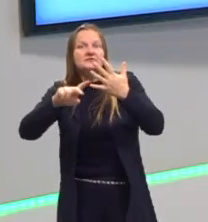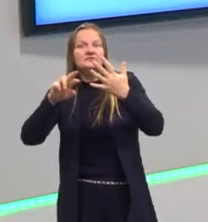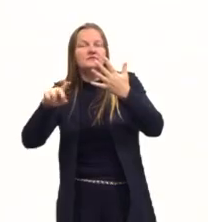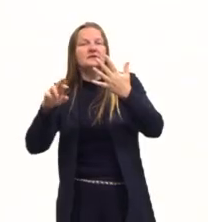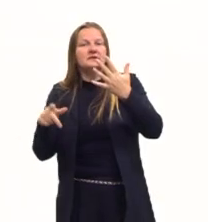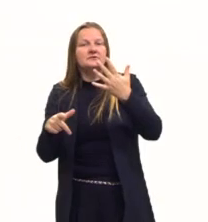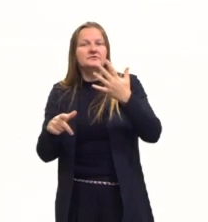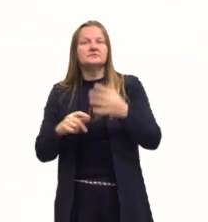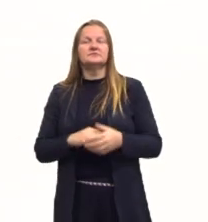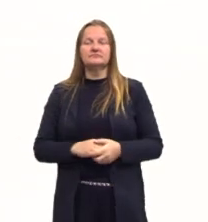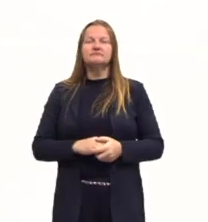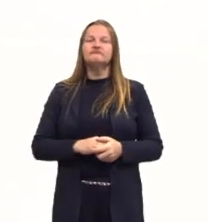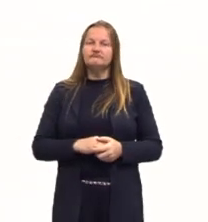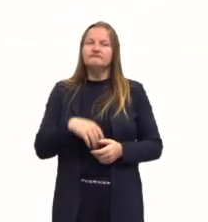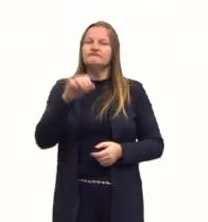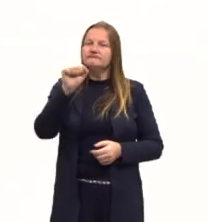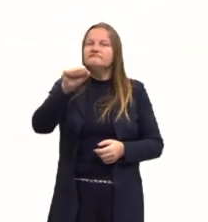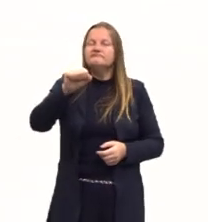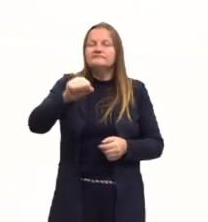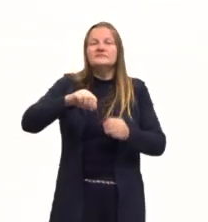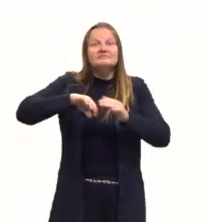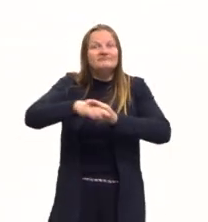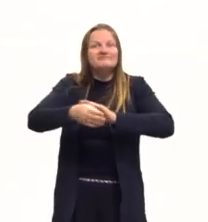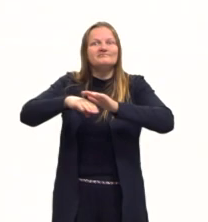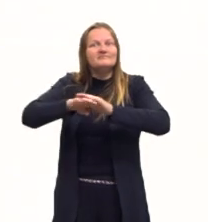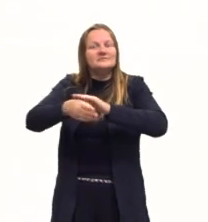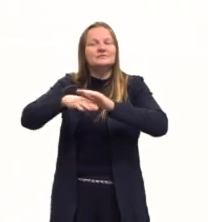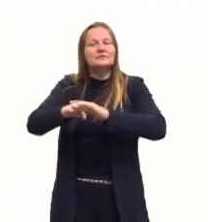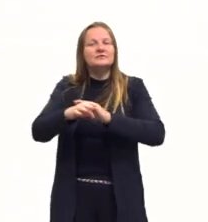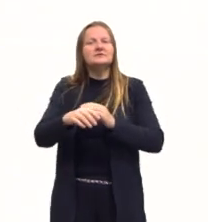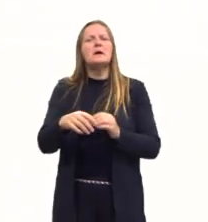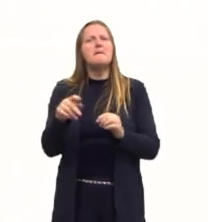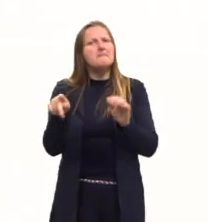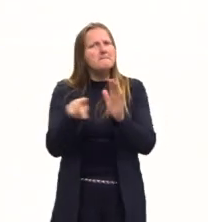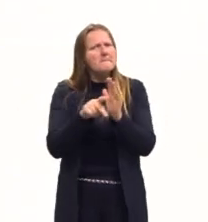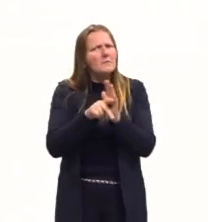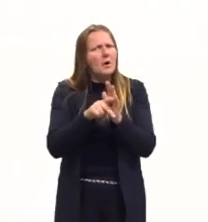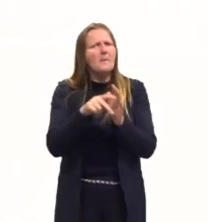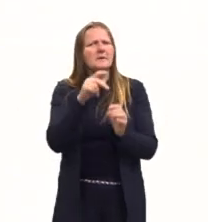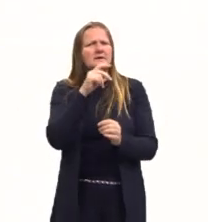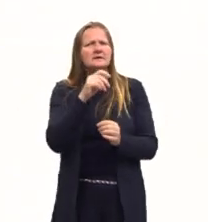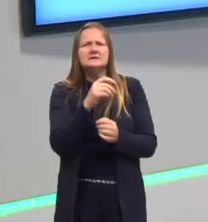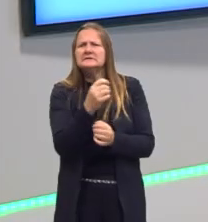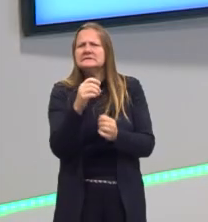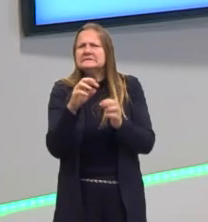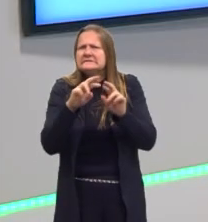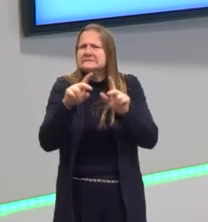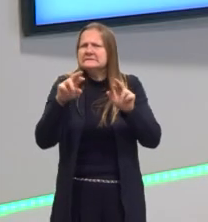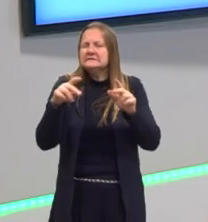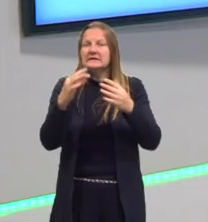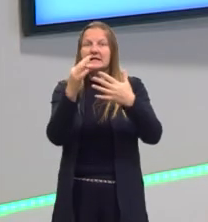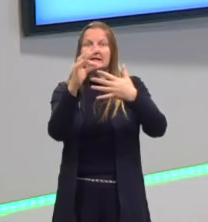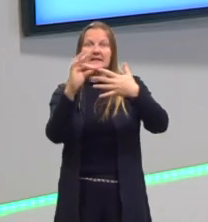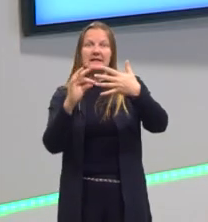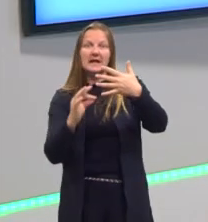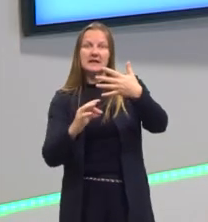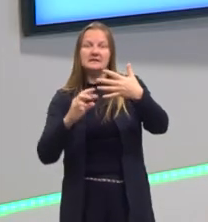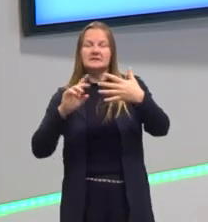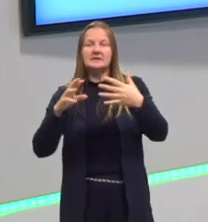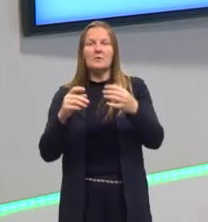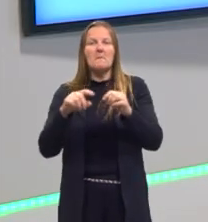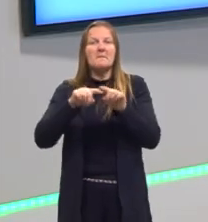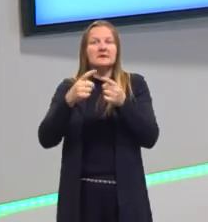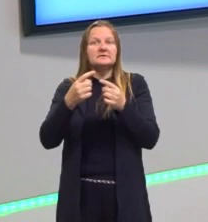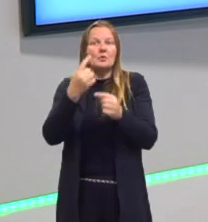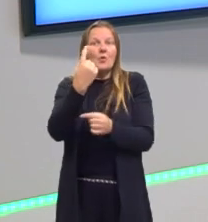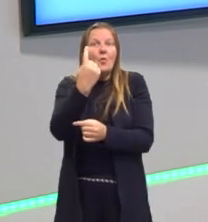diferentes tá com adaptações ecológicas distintas tá então